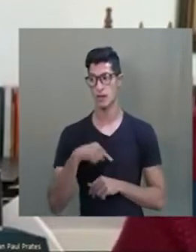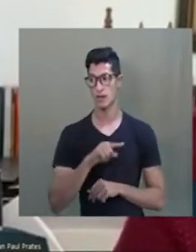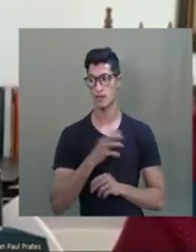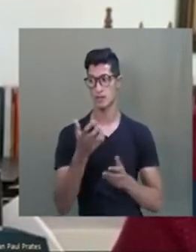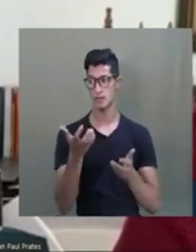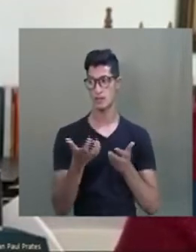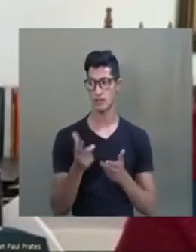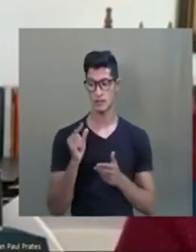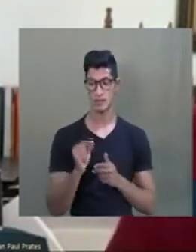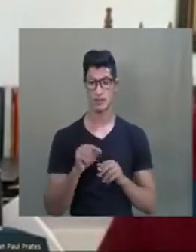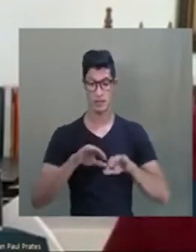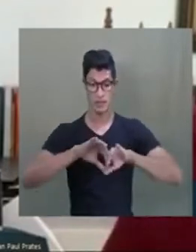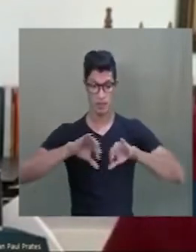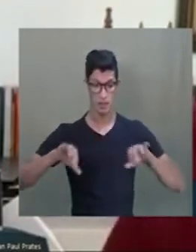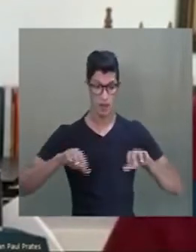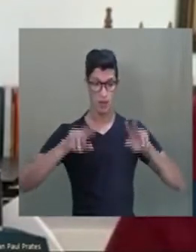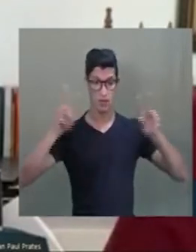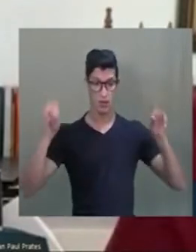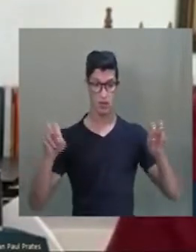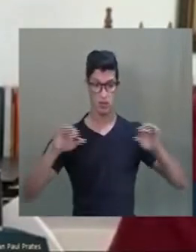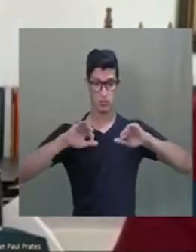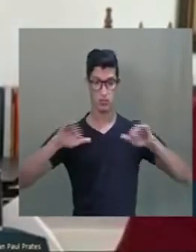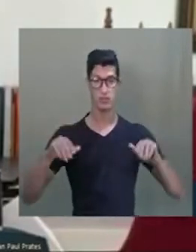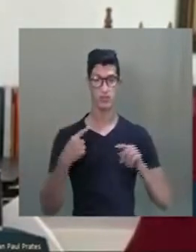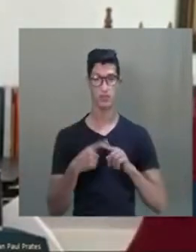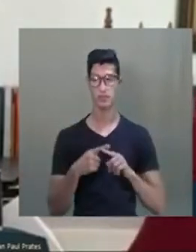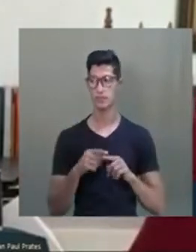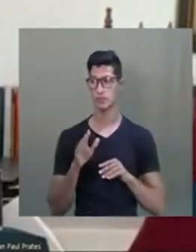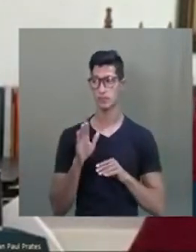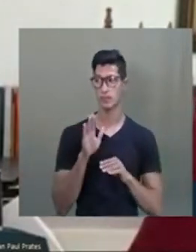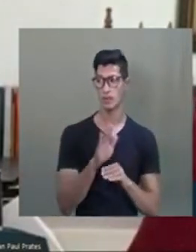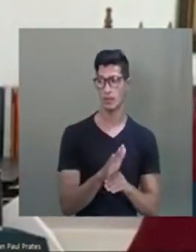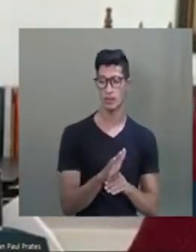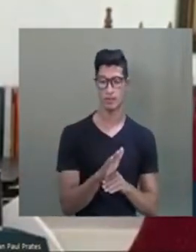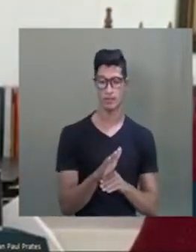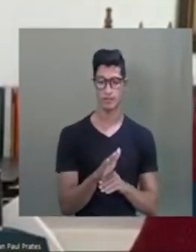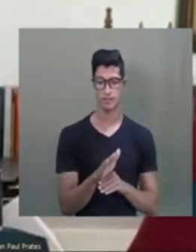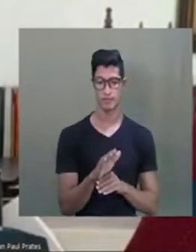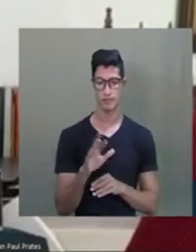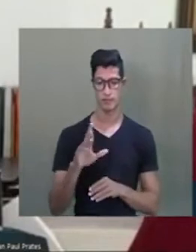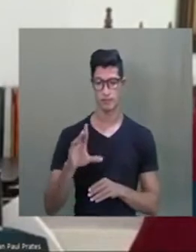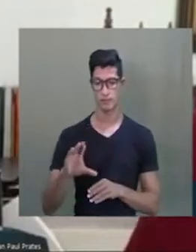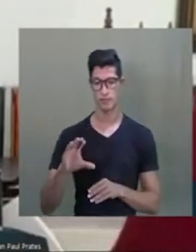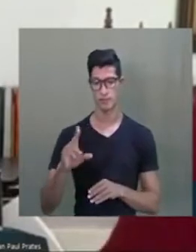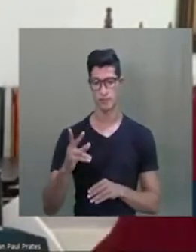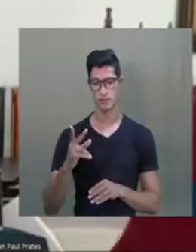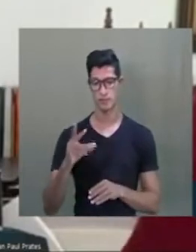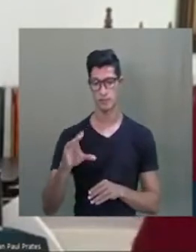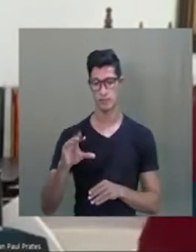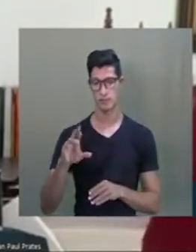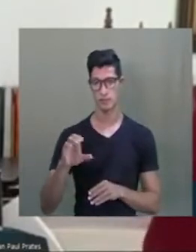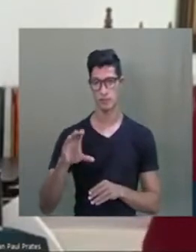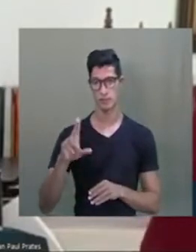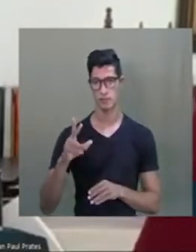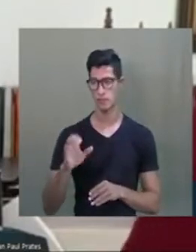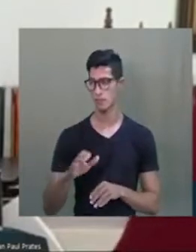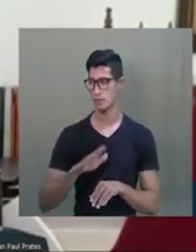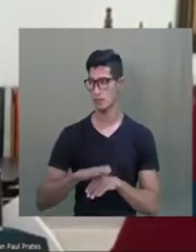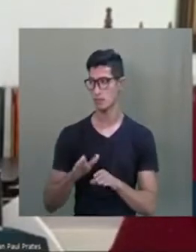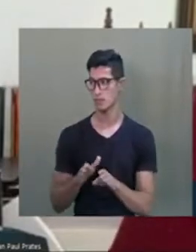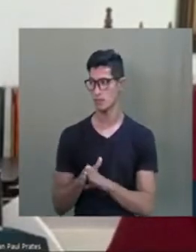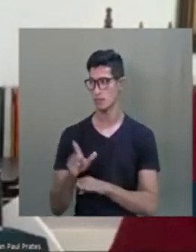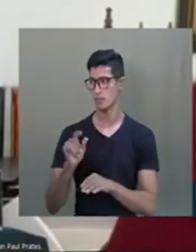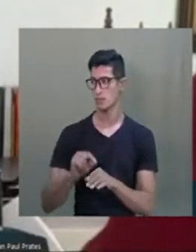quer que sejam separados os assuntos. Não é porque o auxílio, o reembolso creche, o cara está fazendo o